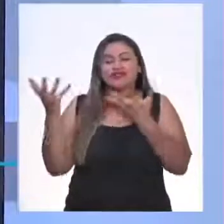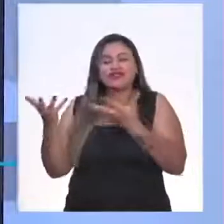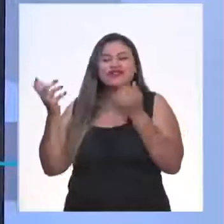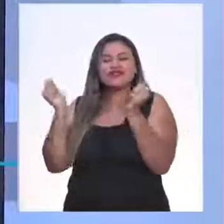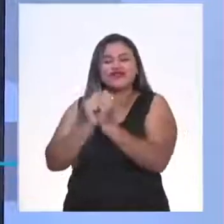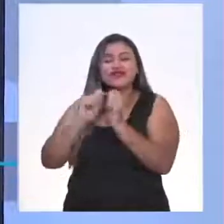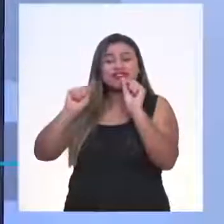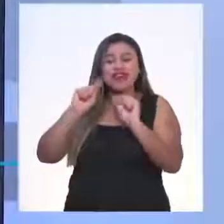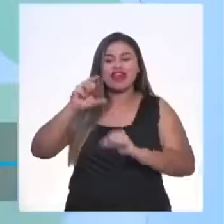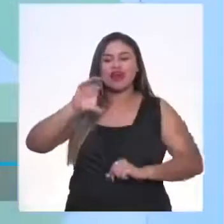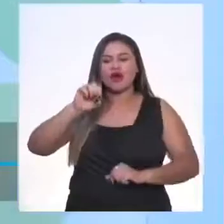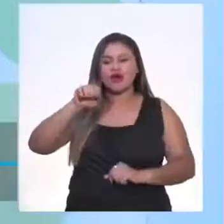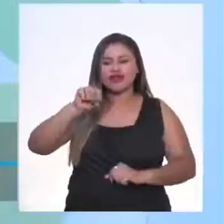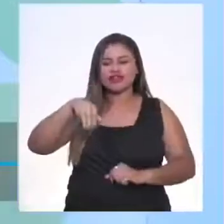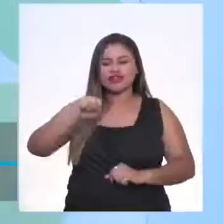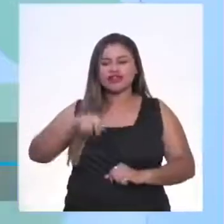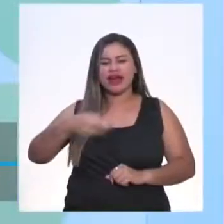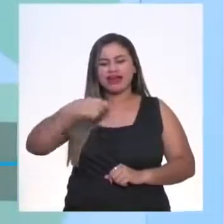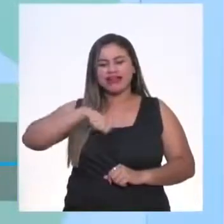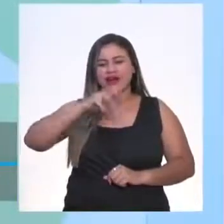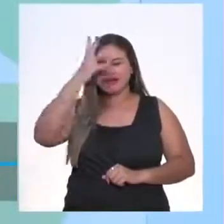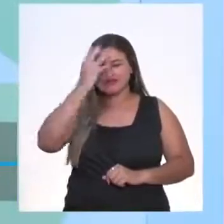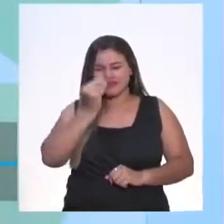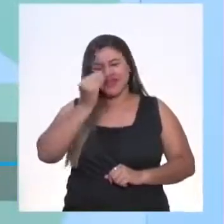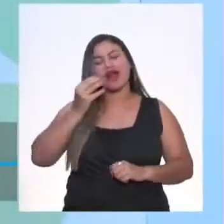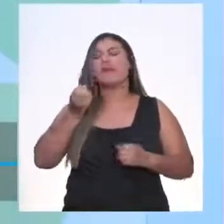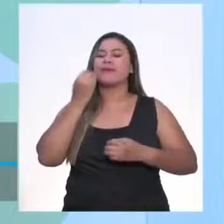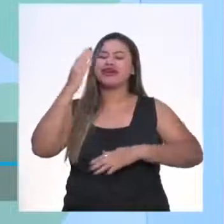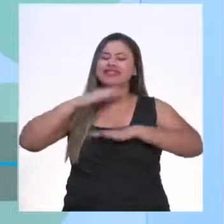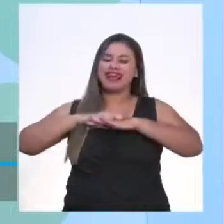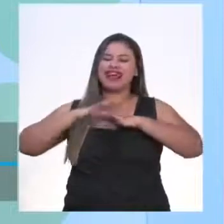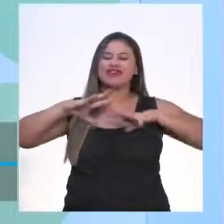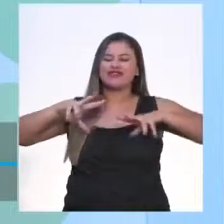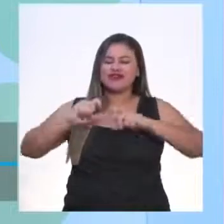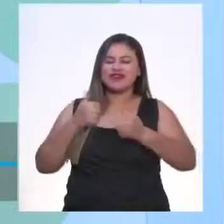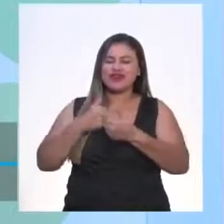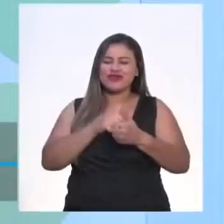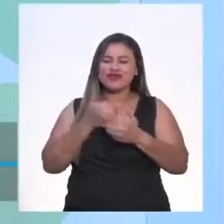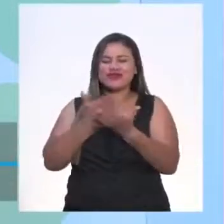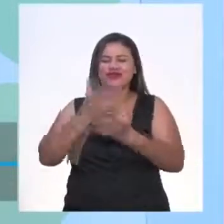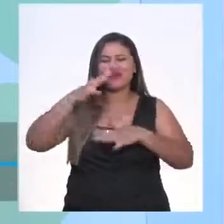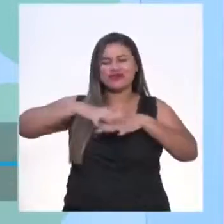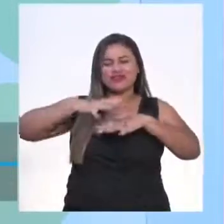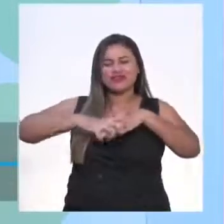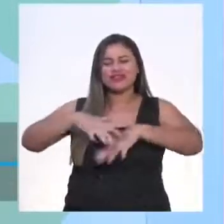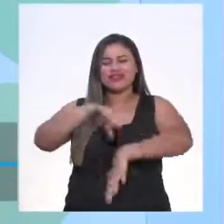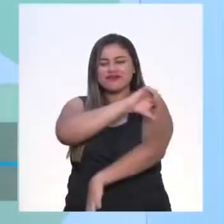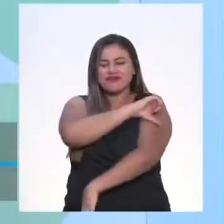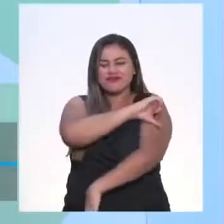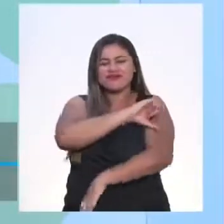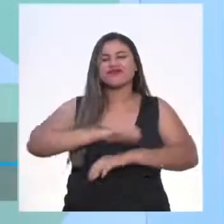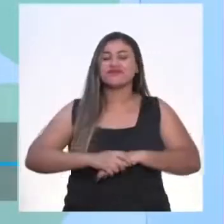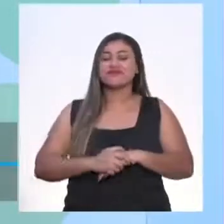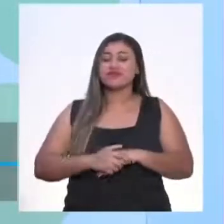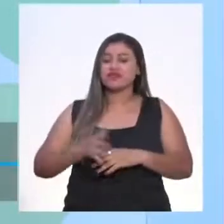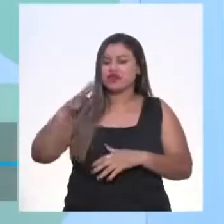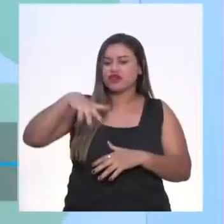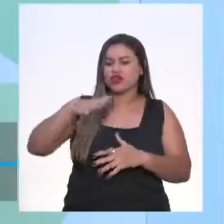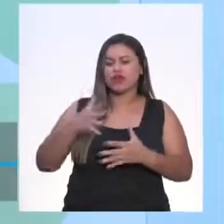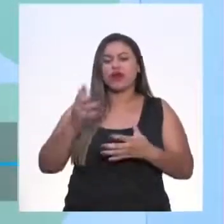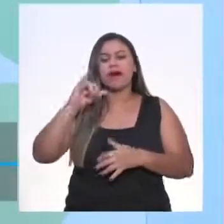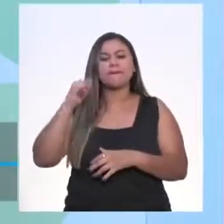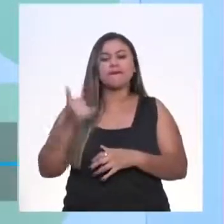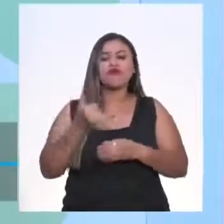professor Osmar. Olá, boa tarde, Jonas. Boa tarde a todos que nos acompanham para mais uma aula de matemática aqui do 9º ano. Já